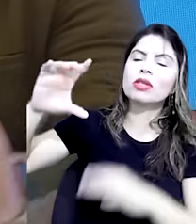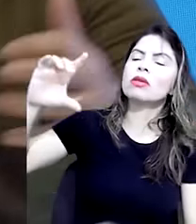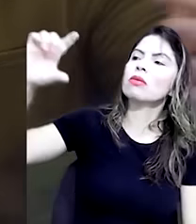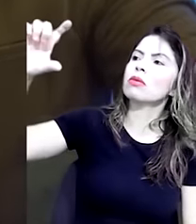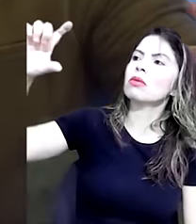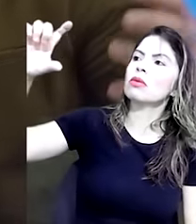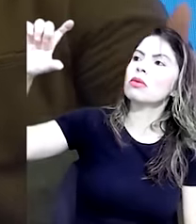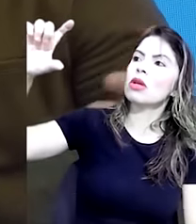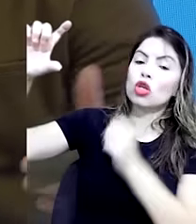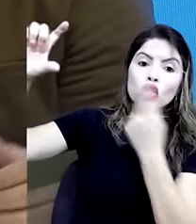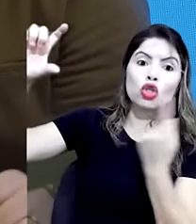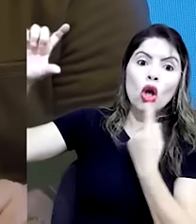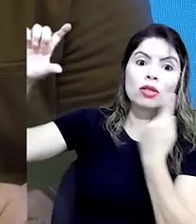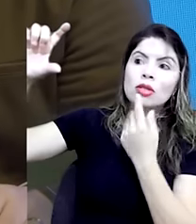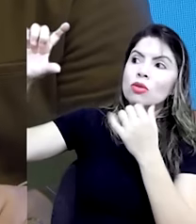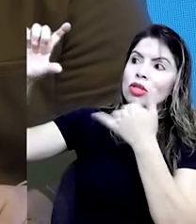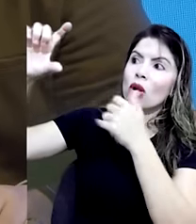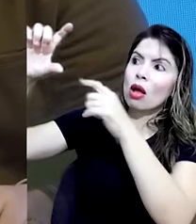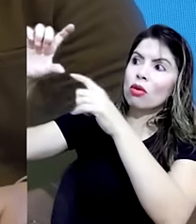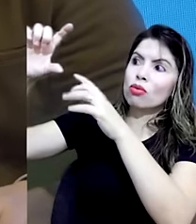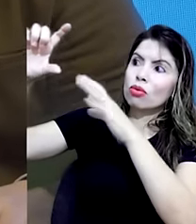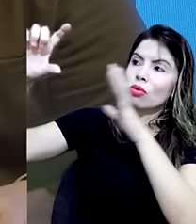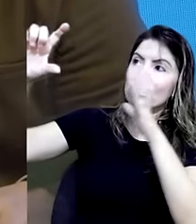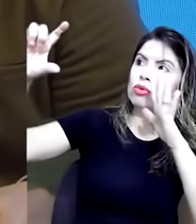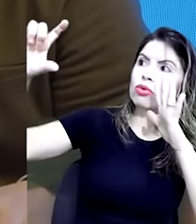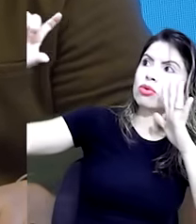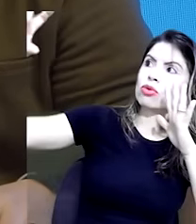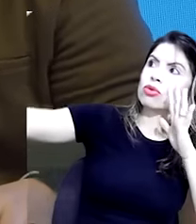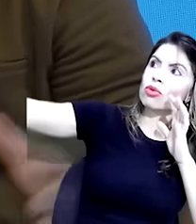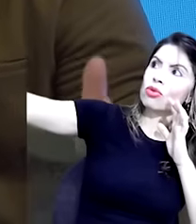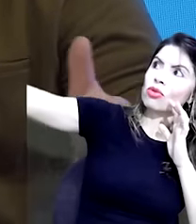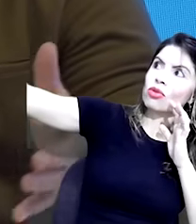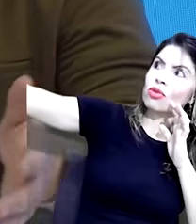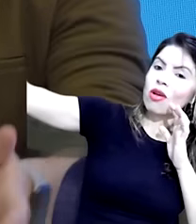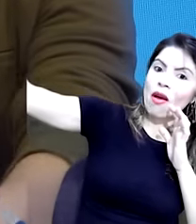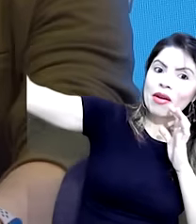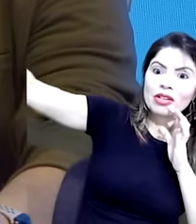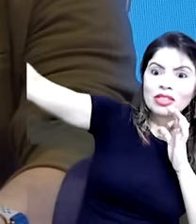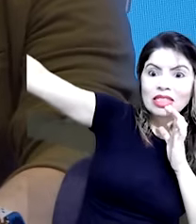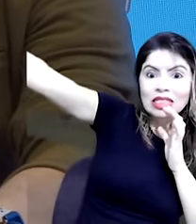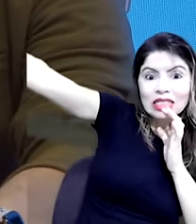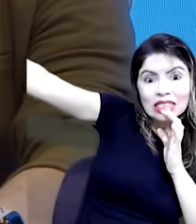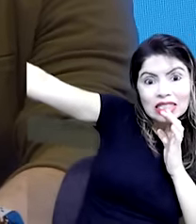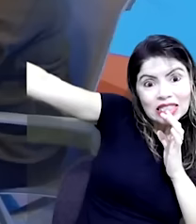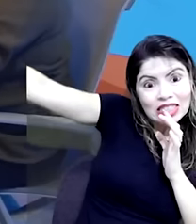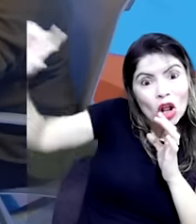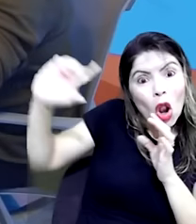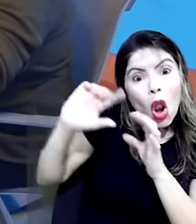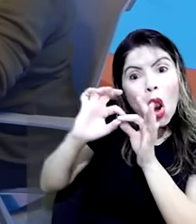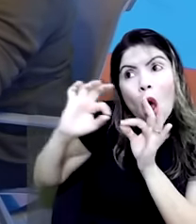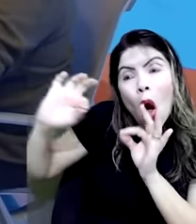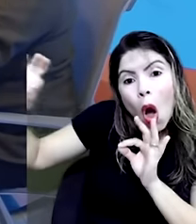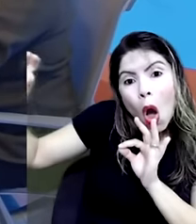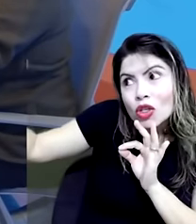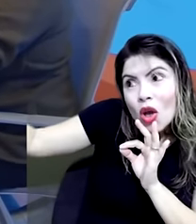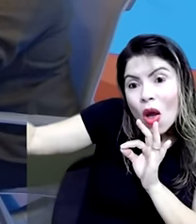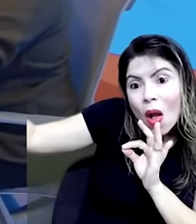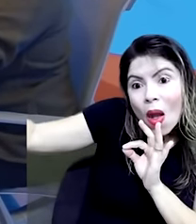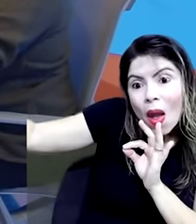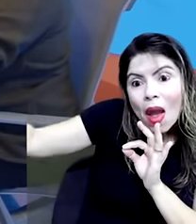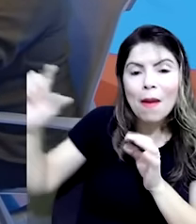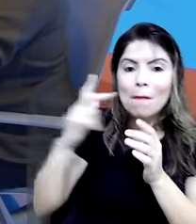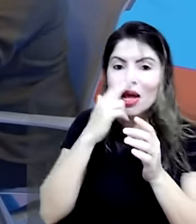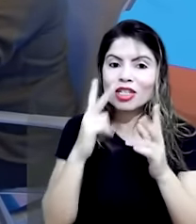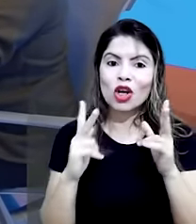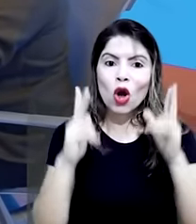ah vem aqui tem três quatro pessoas aí você estica o braço estica até o máximo não tem mais braço e aí você fala ainda tá cortando o pessoal e